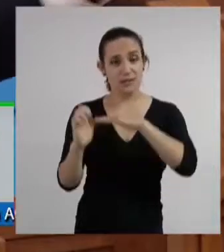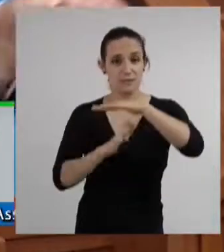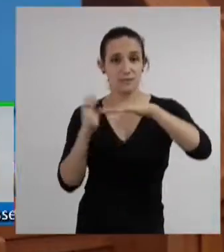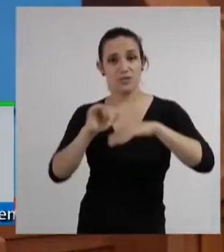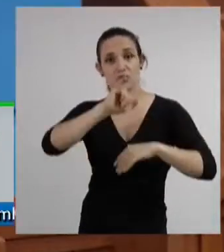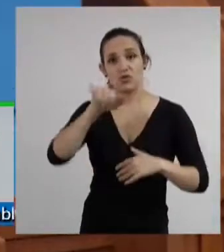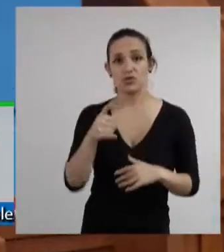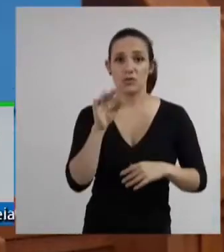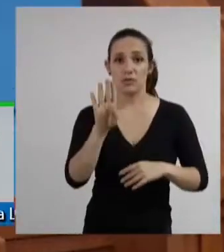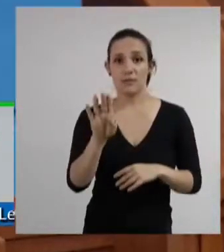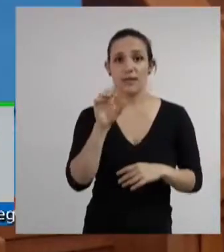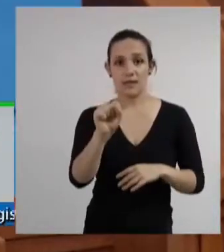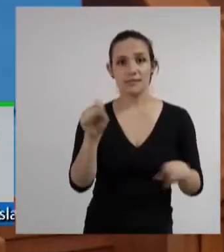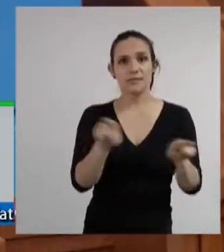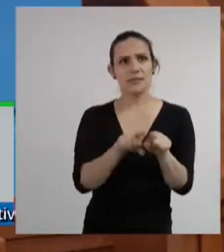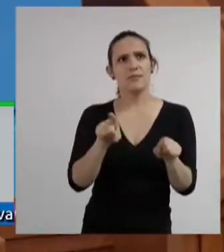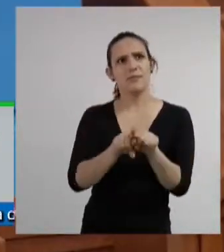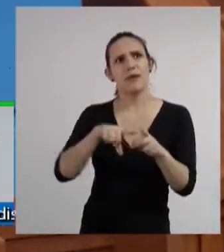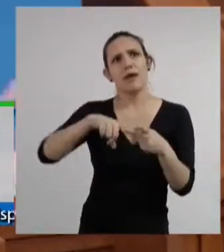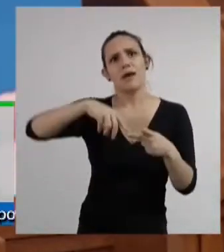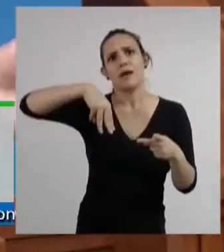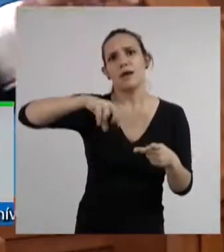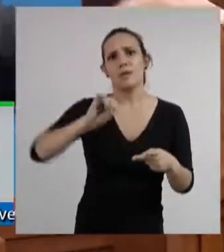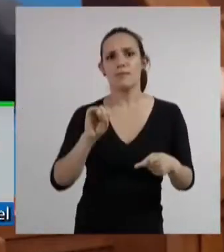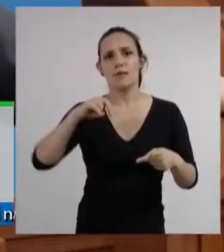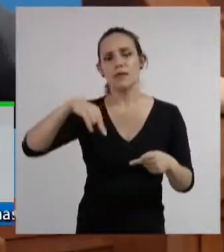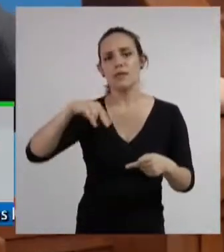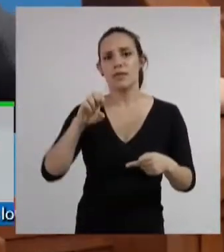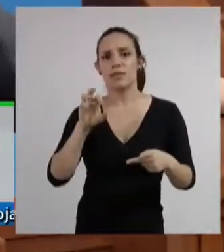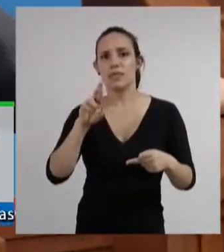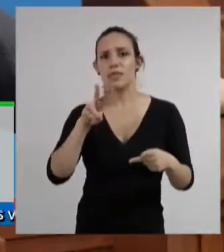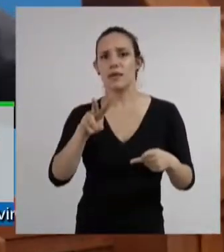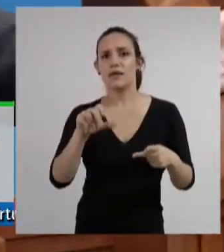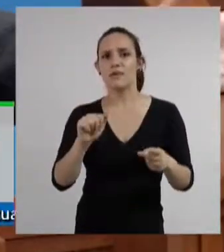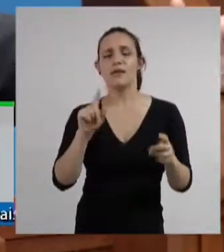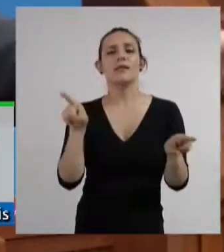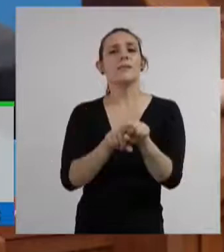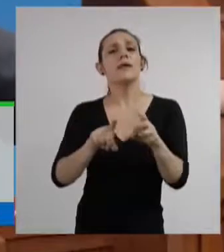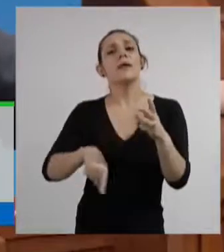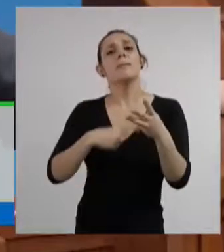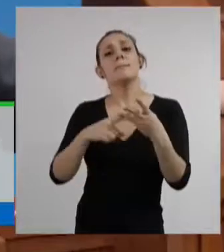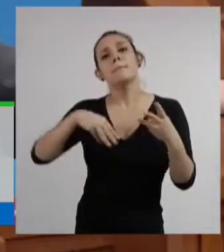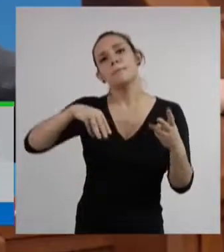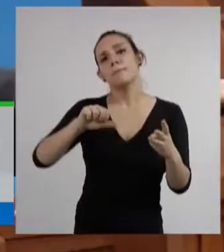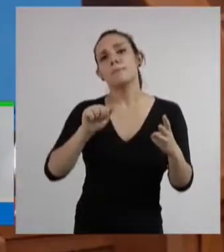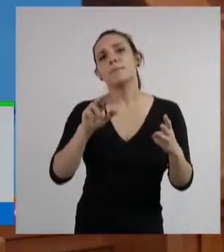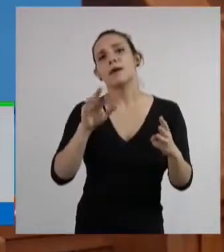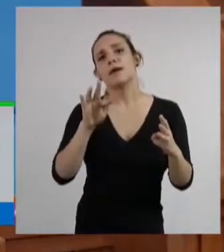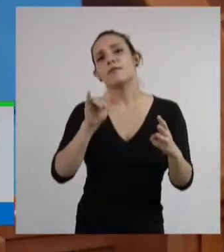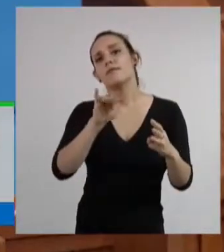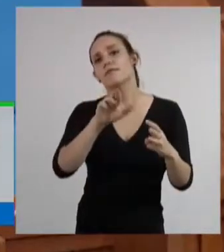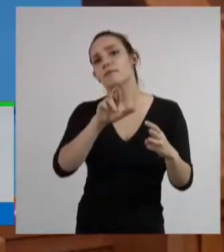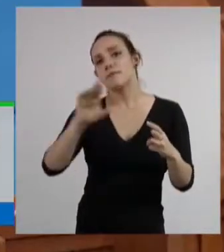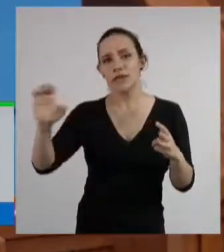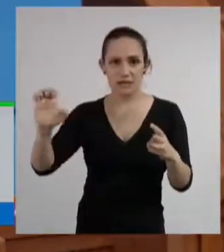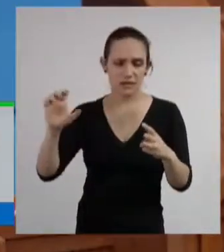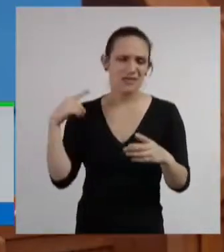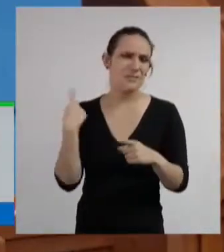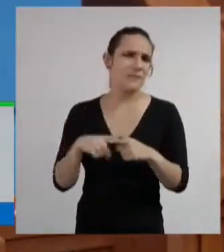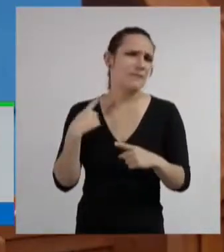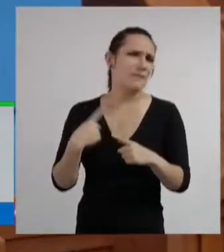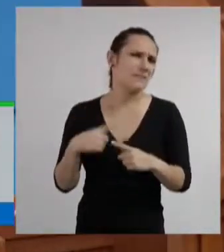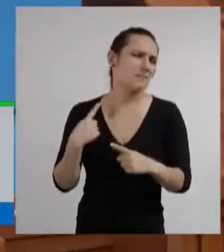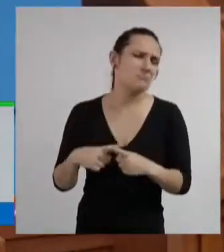é também o Minerva e o Marfrig. É os mesmos que matam lá no Paraguai. Por que o